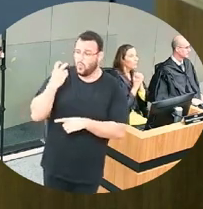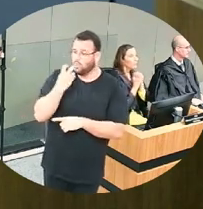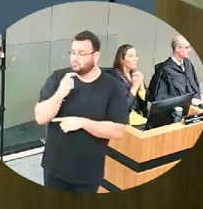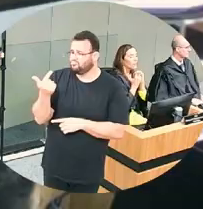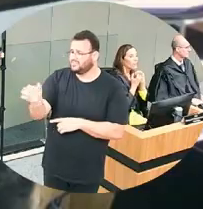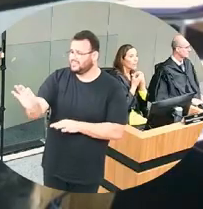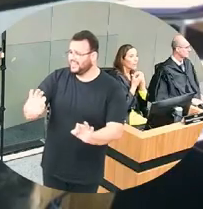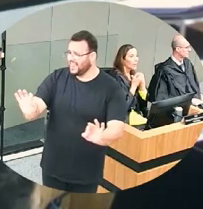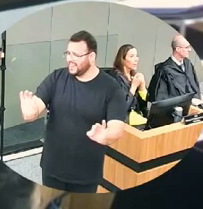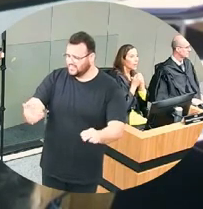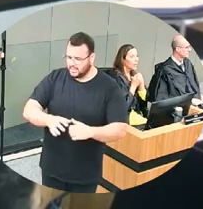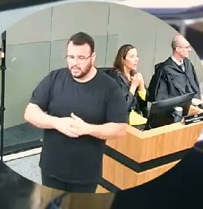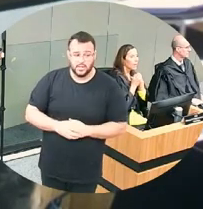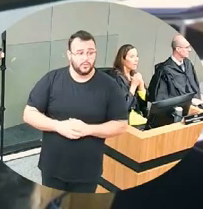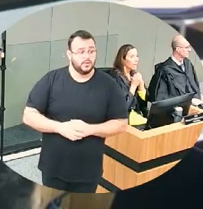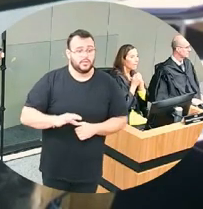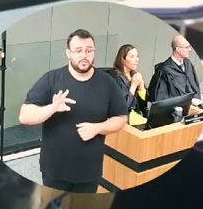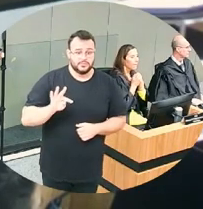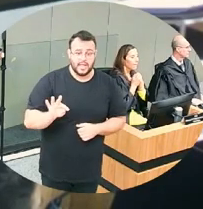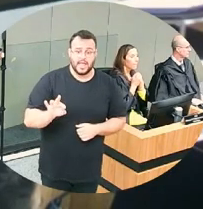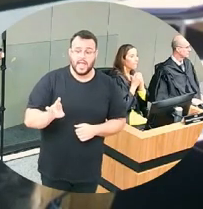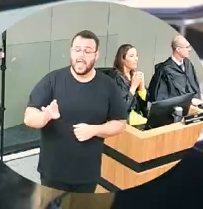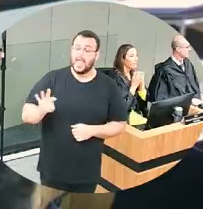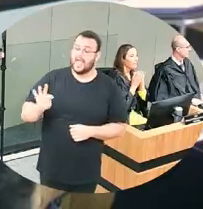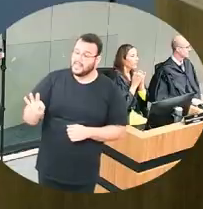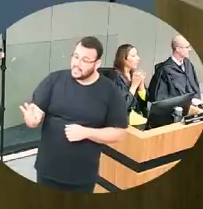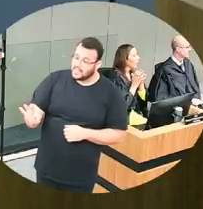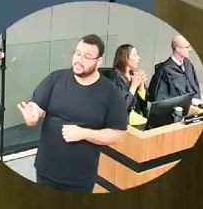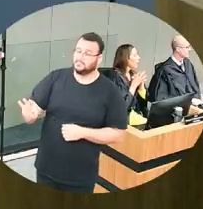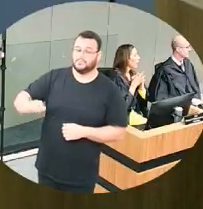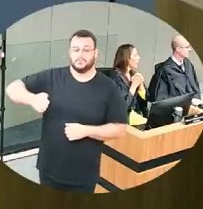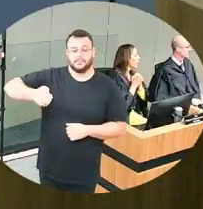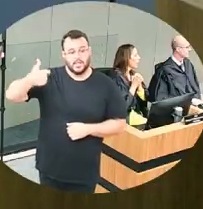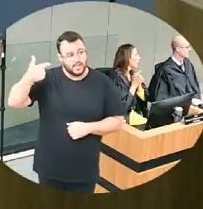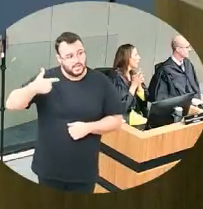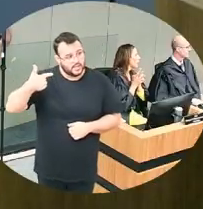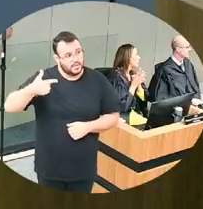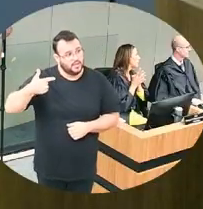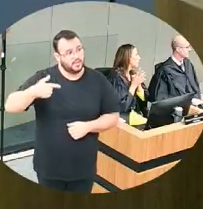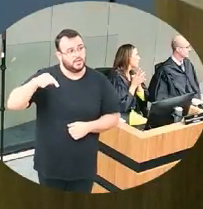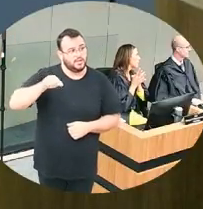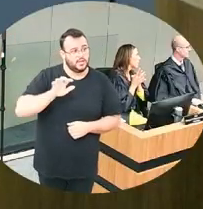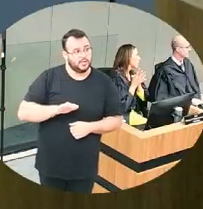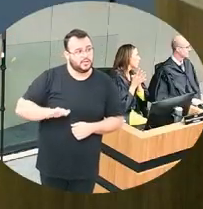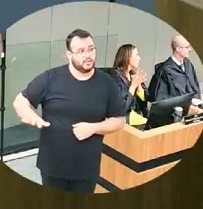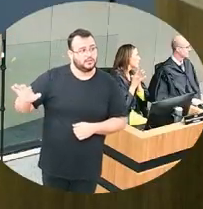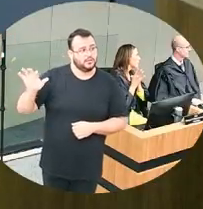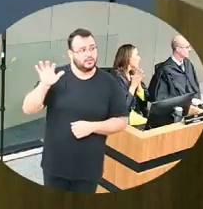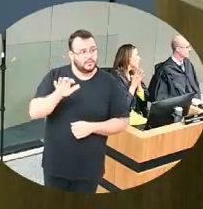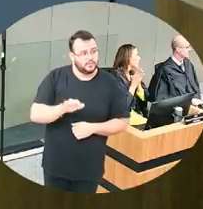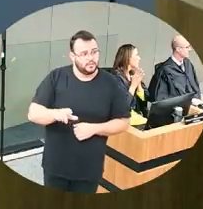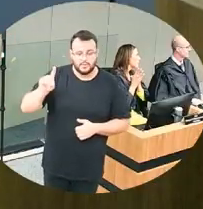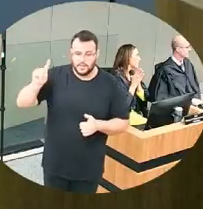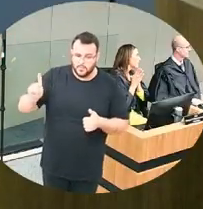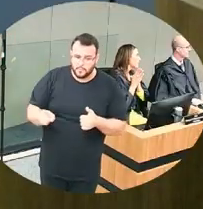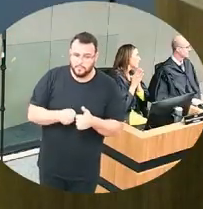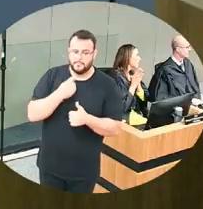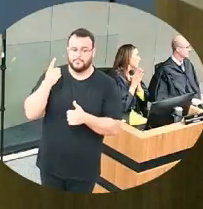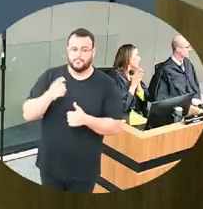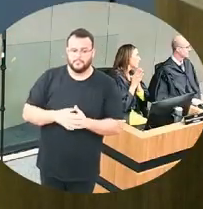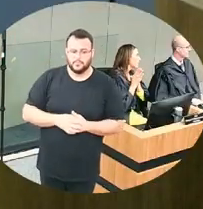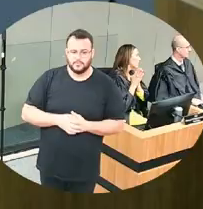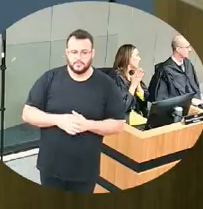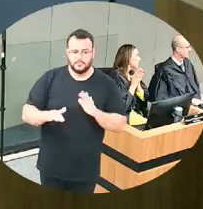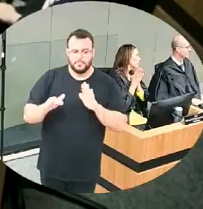e foi o nosso Tribunal Regional do Trabalho da 12ª região que era o primeiro